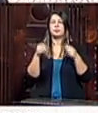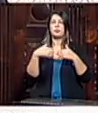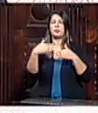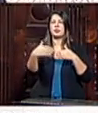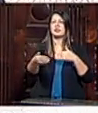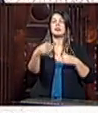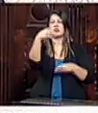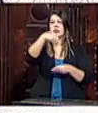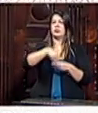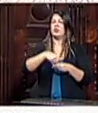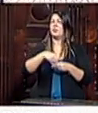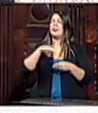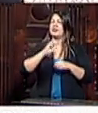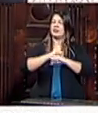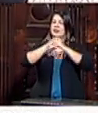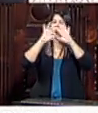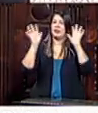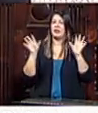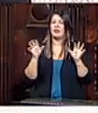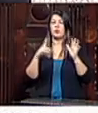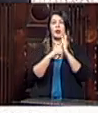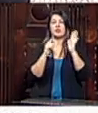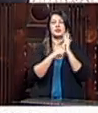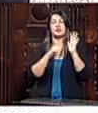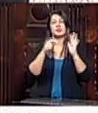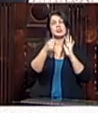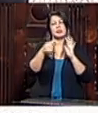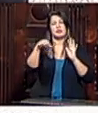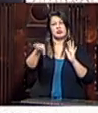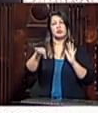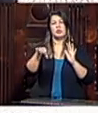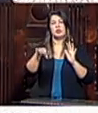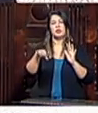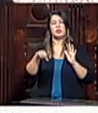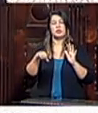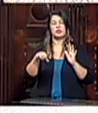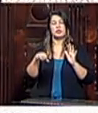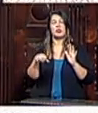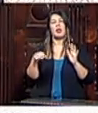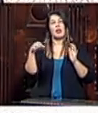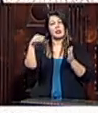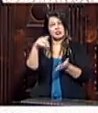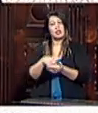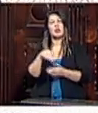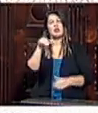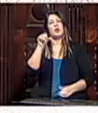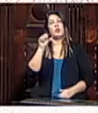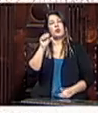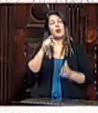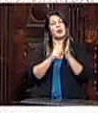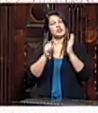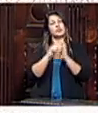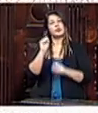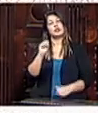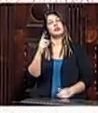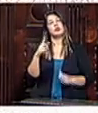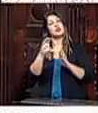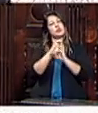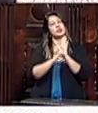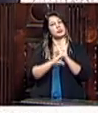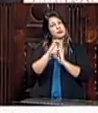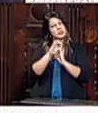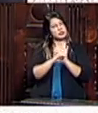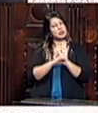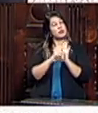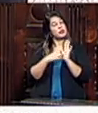eleitoral é claro, está contido no artigo 79 até o artigo 82 da Constituição. Ele